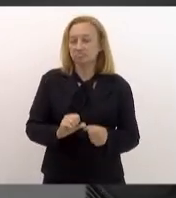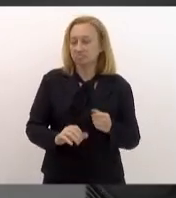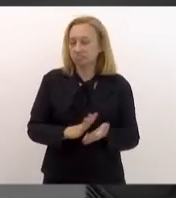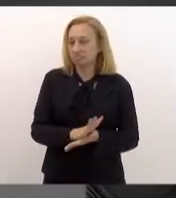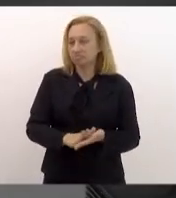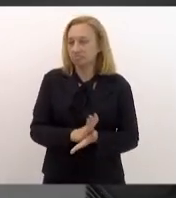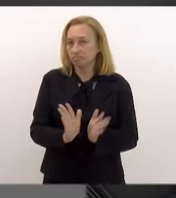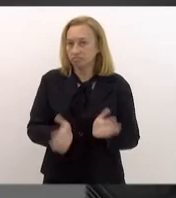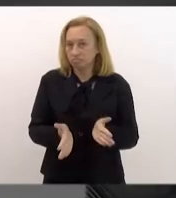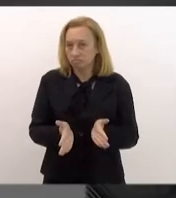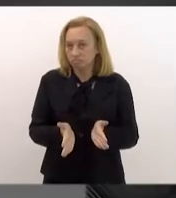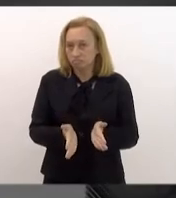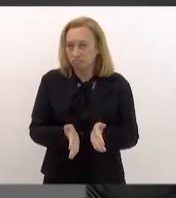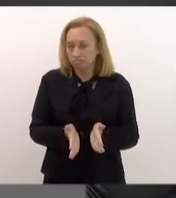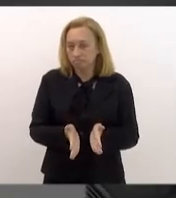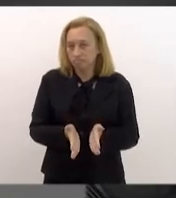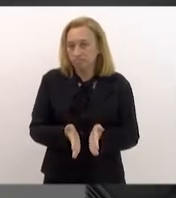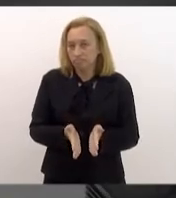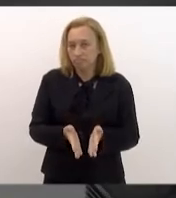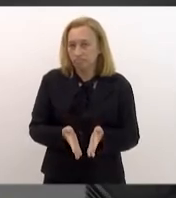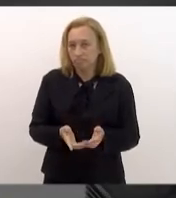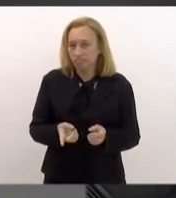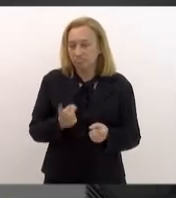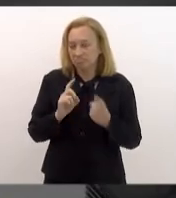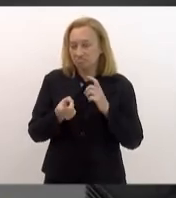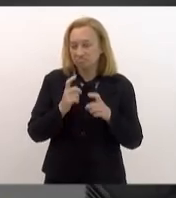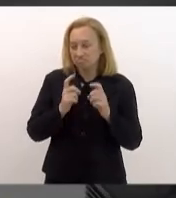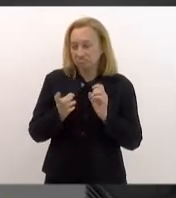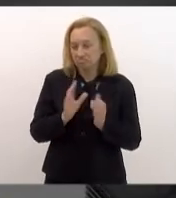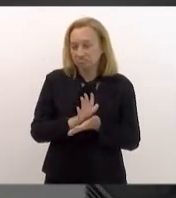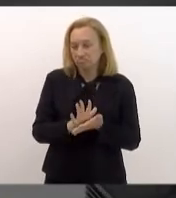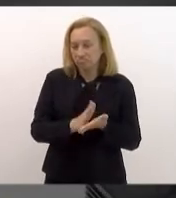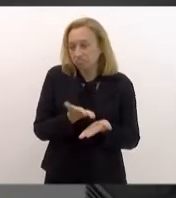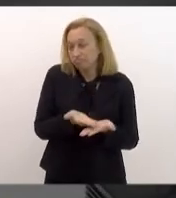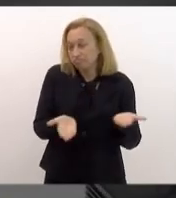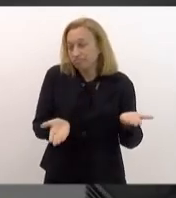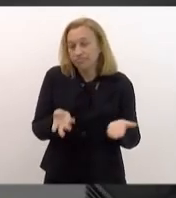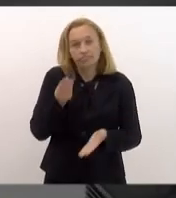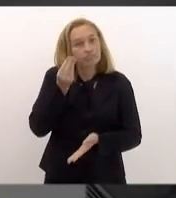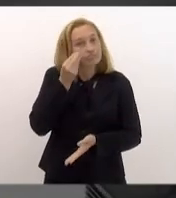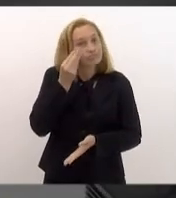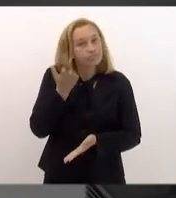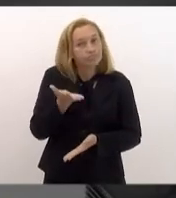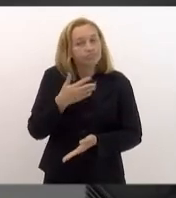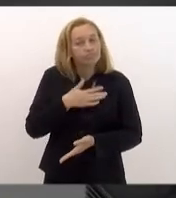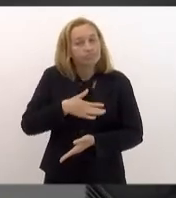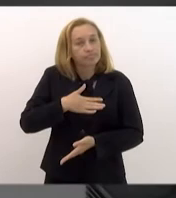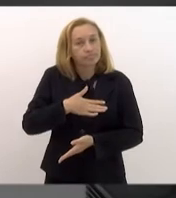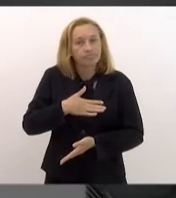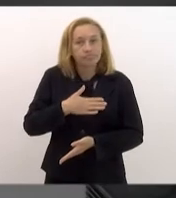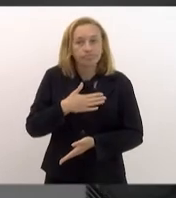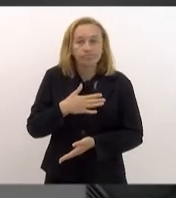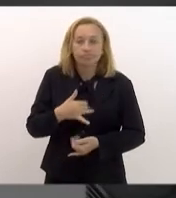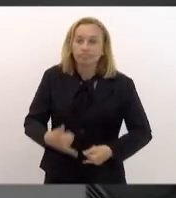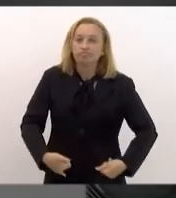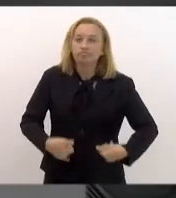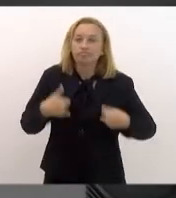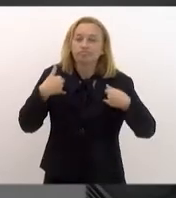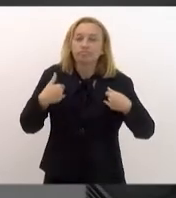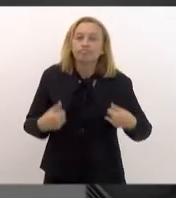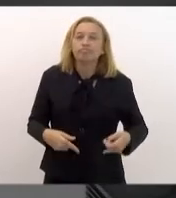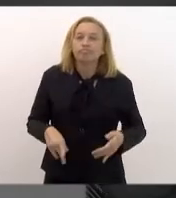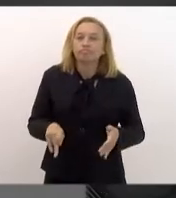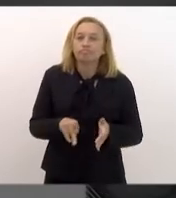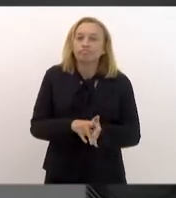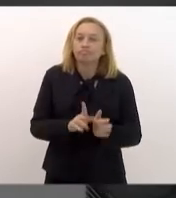hoje, não vai se discutir nada. Nós vamos simplesmente perder essa oportunidade. Eu gostaria muito, me sinto muito honrado de estar aqui participando com